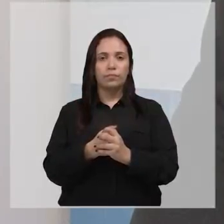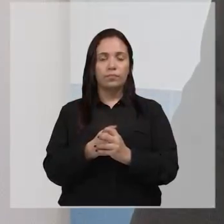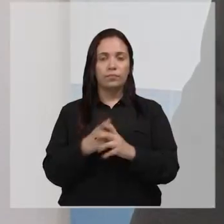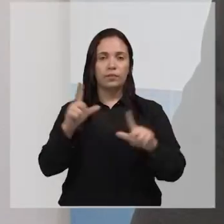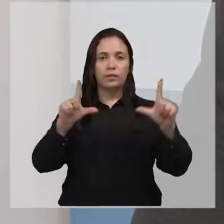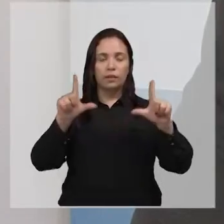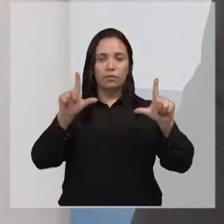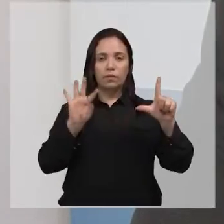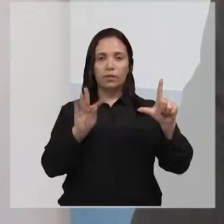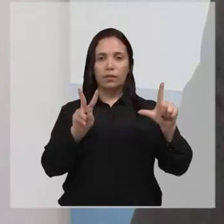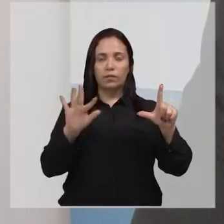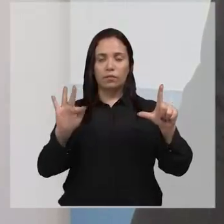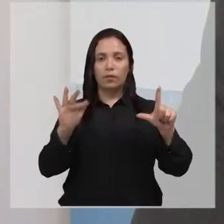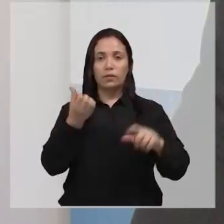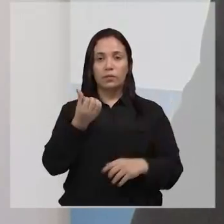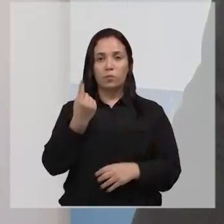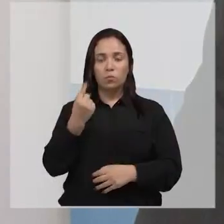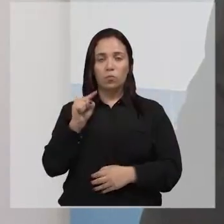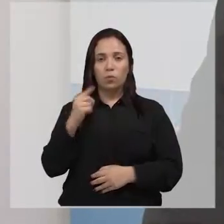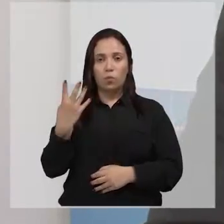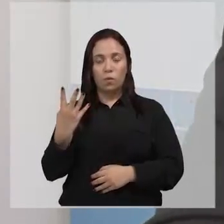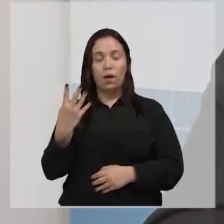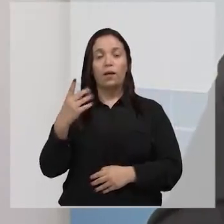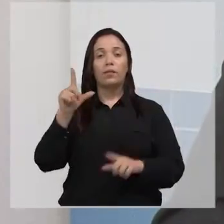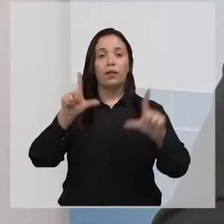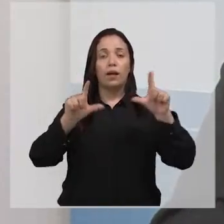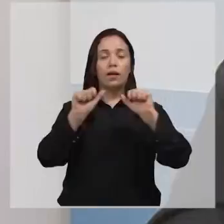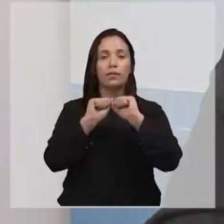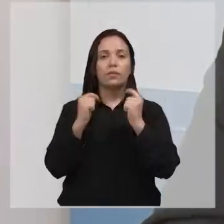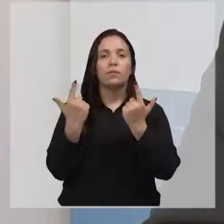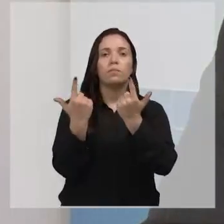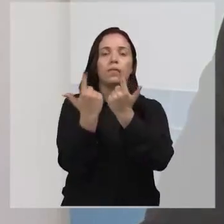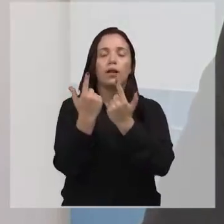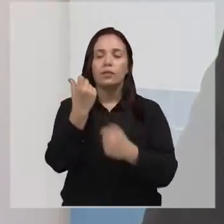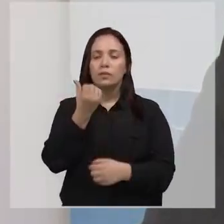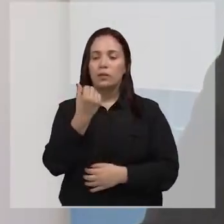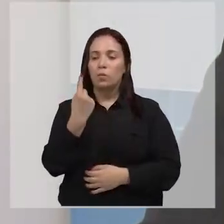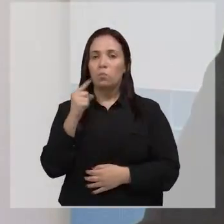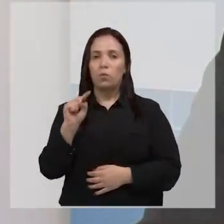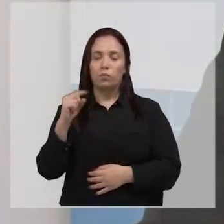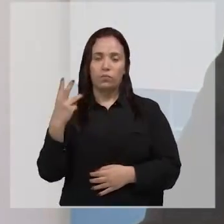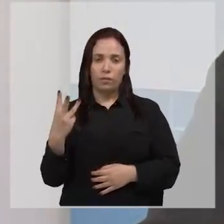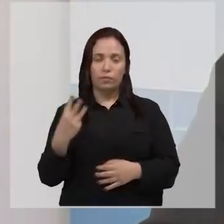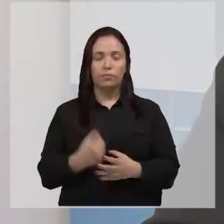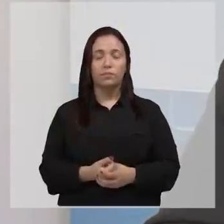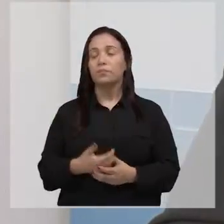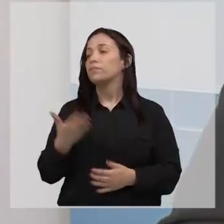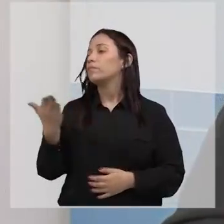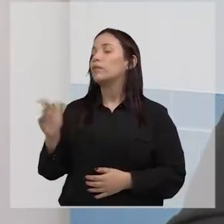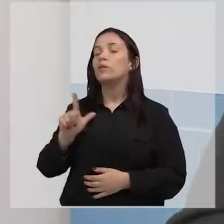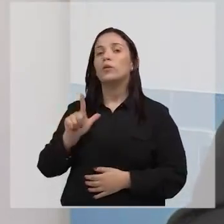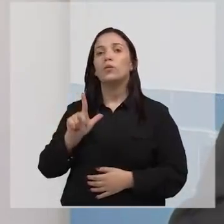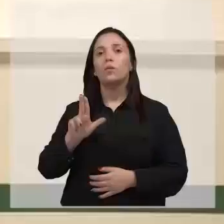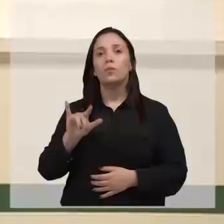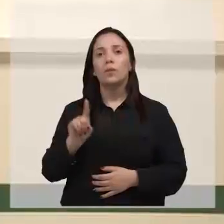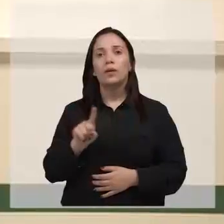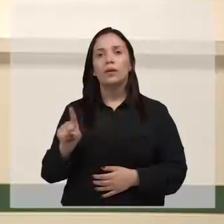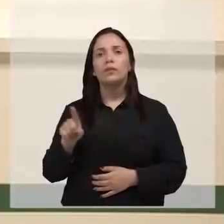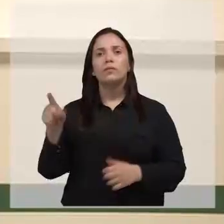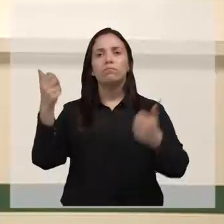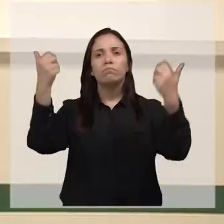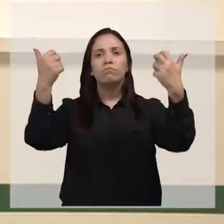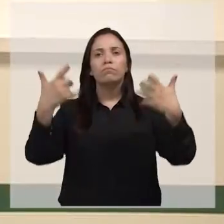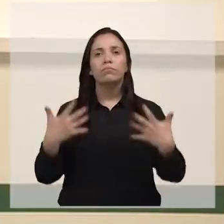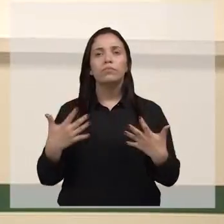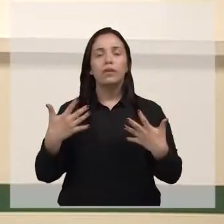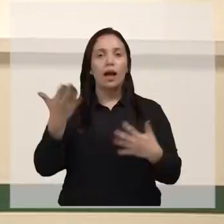TV Fortaleza 61.4, na TV Assembleia 61.3. Luiz, você disse no bloco passado